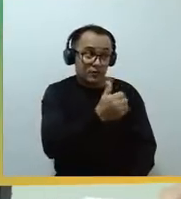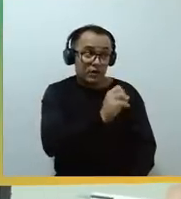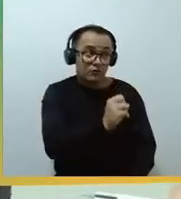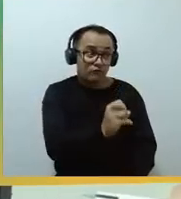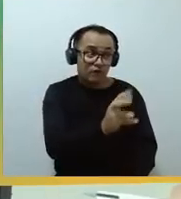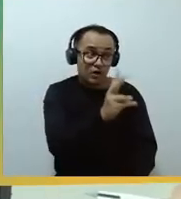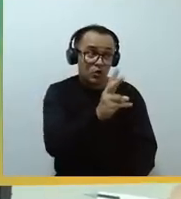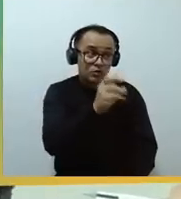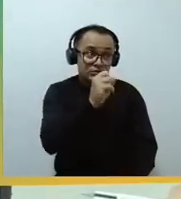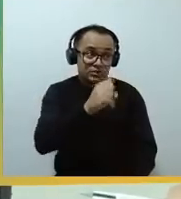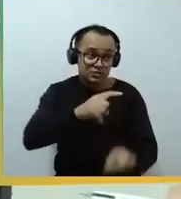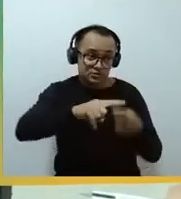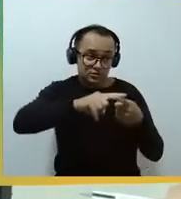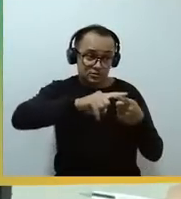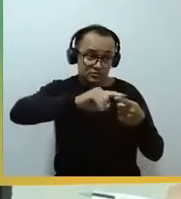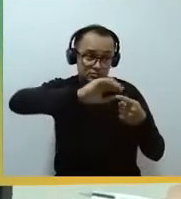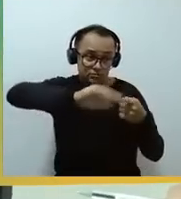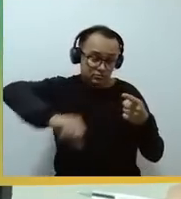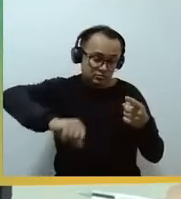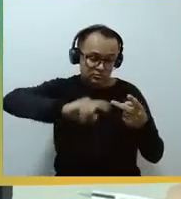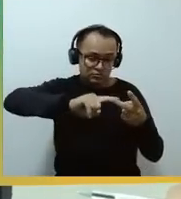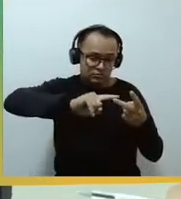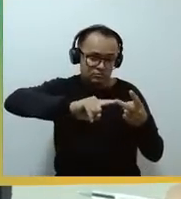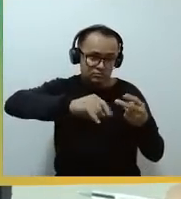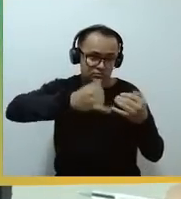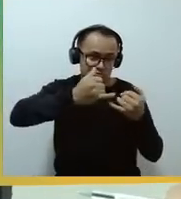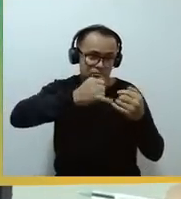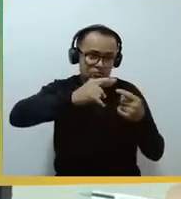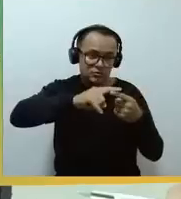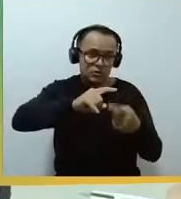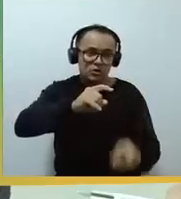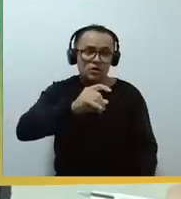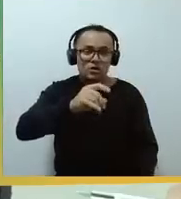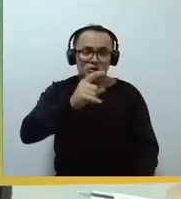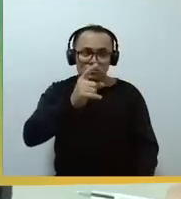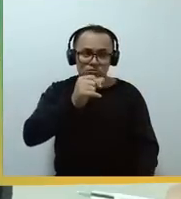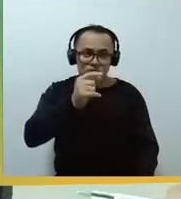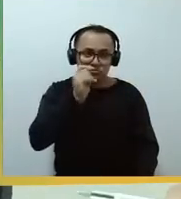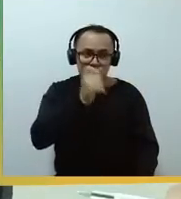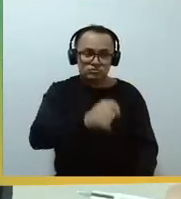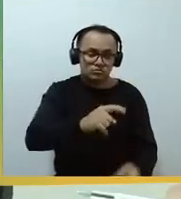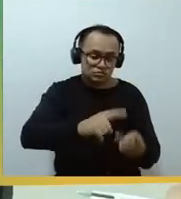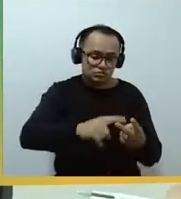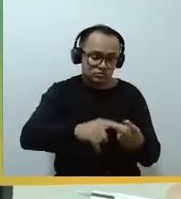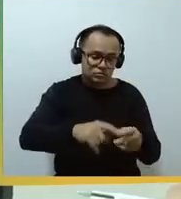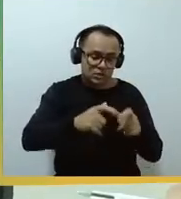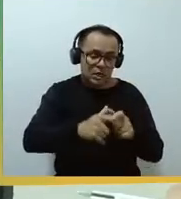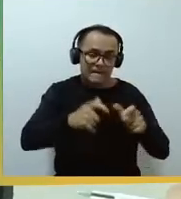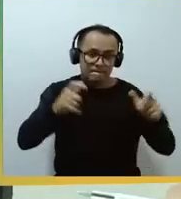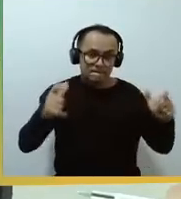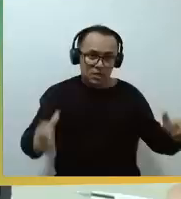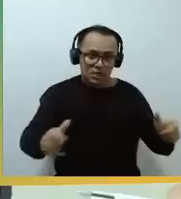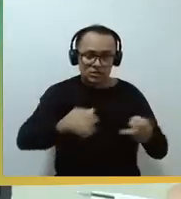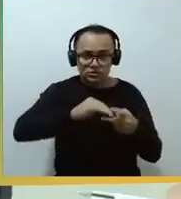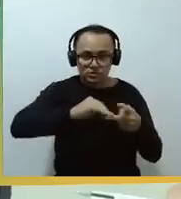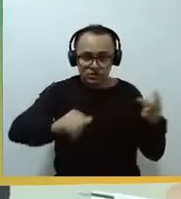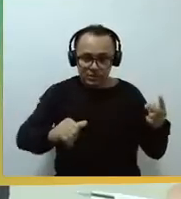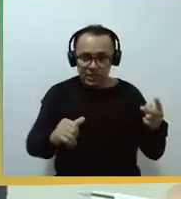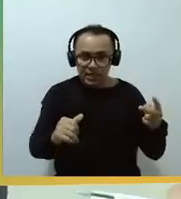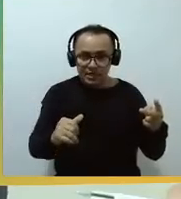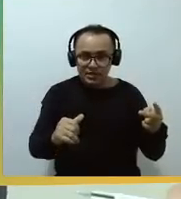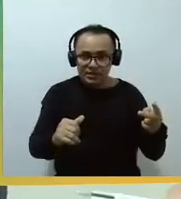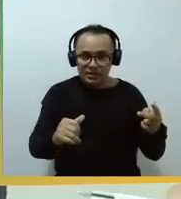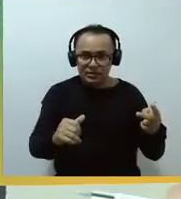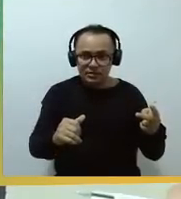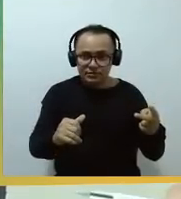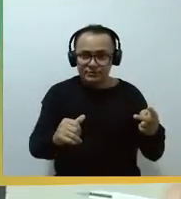você tirar a ampliação e a manutenção da rede, a ampliação e qualificação da rede. Ele até me